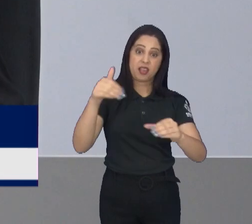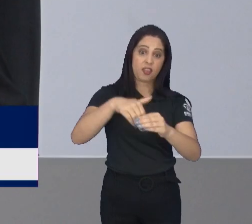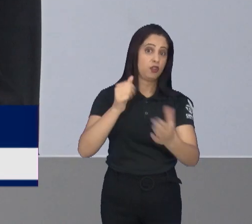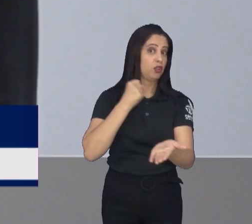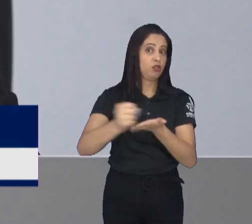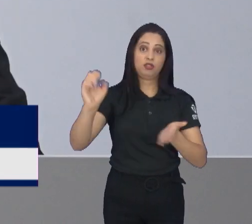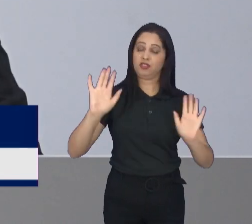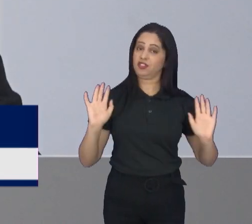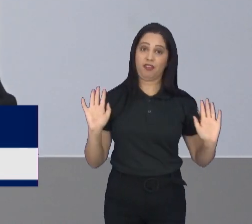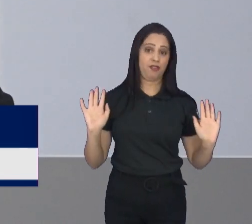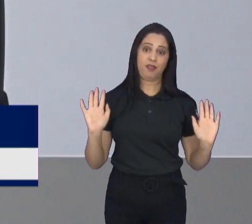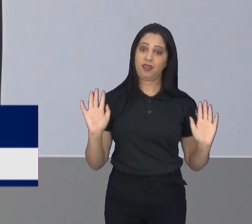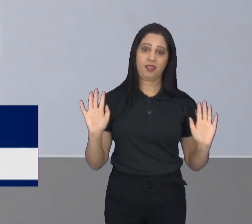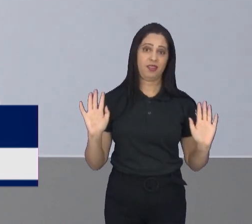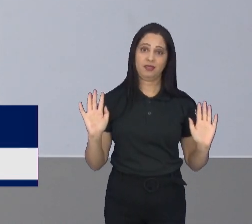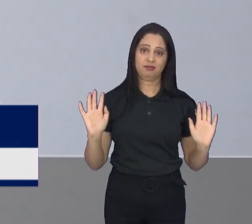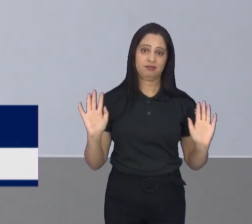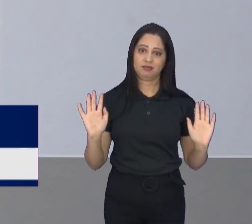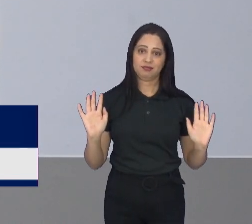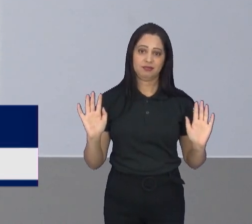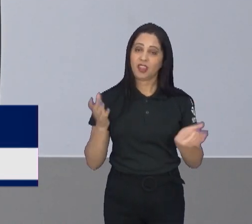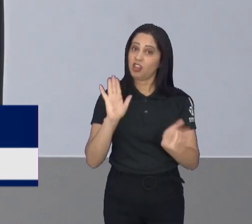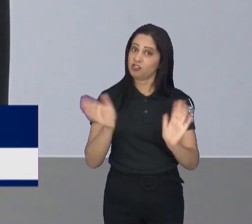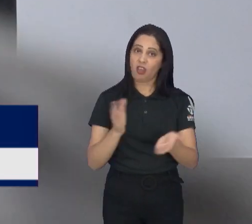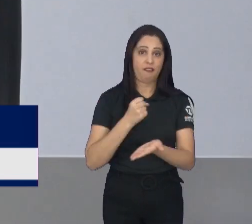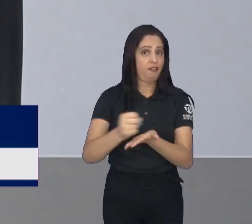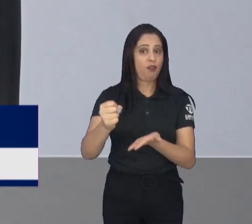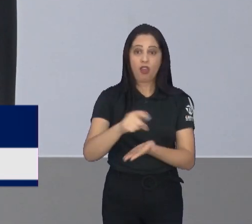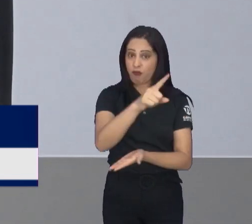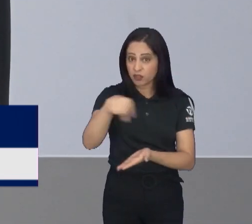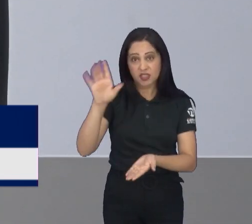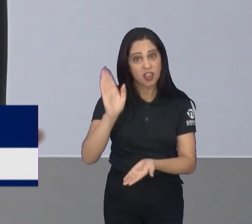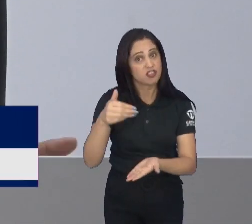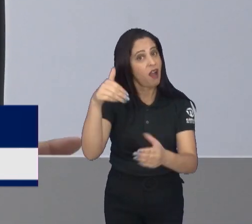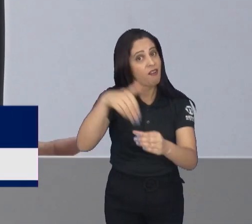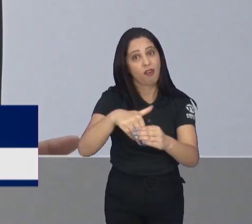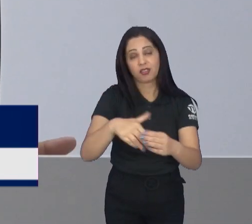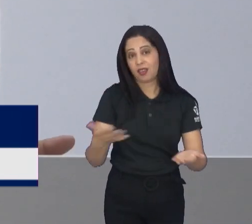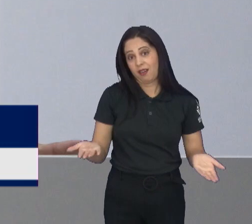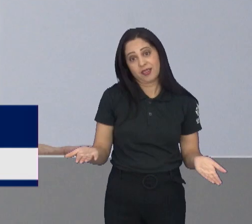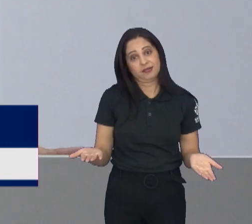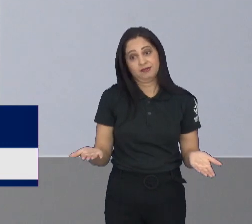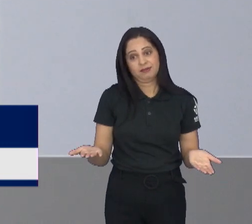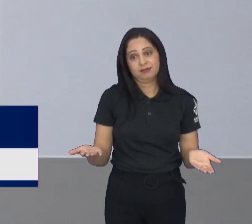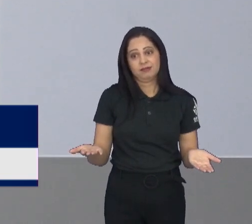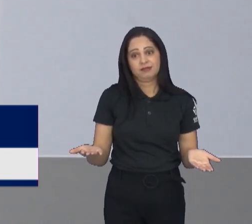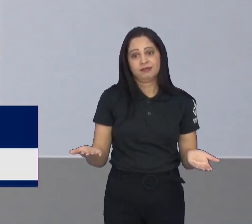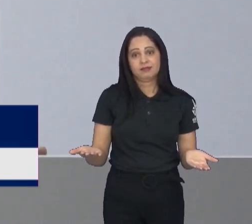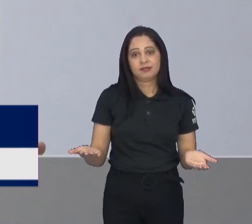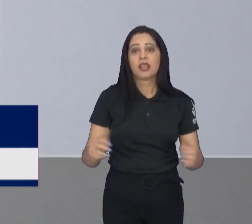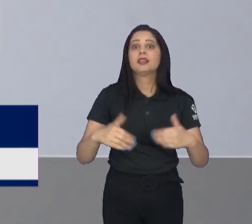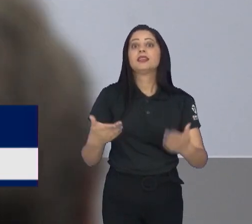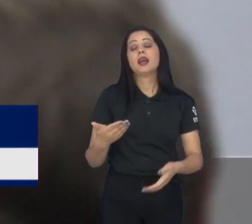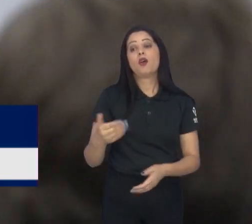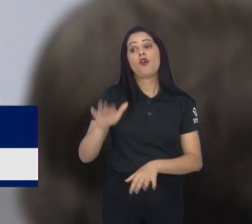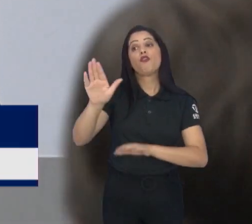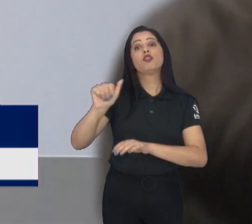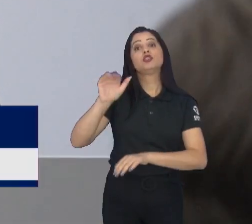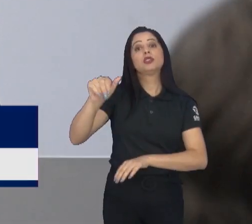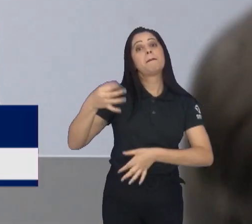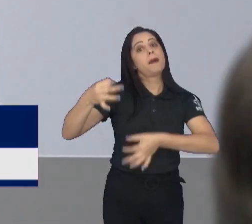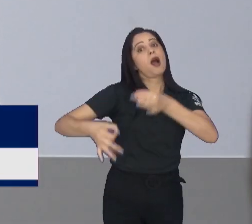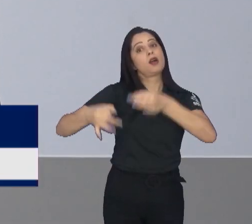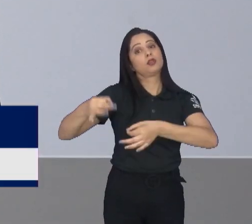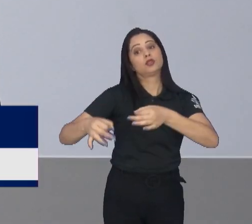foi encaminhamento de votação, então Vossa Excelência já votaram no projeto. Então, nós vamos ter que chamar aqui o jurídico da casa, porque Vossa